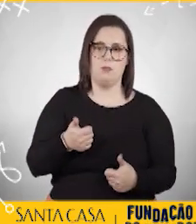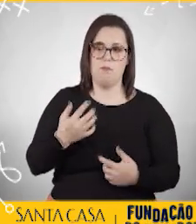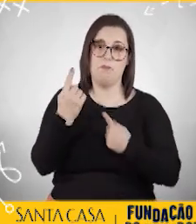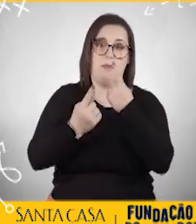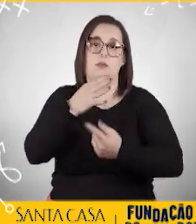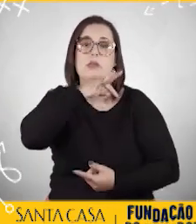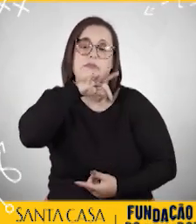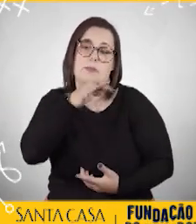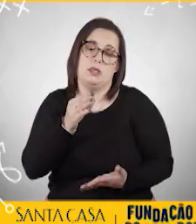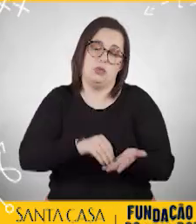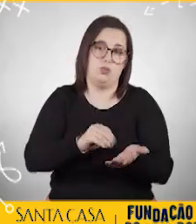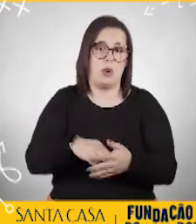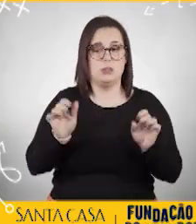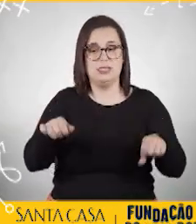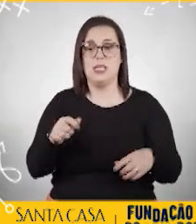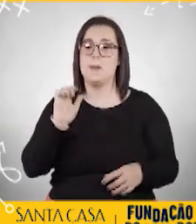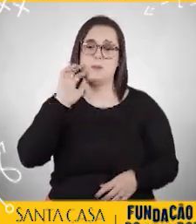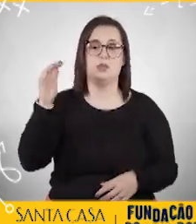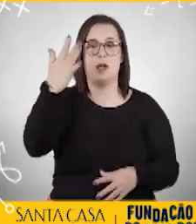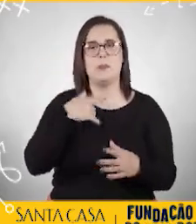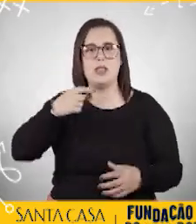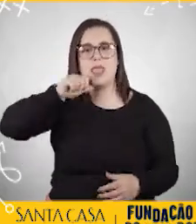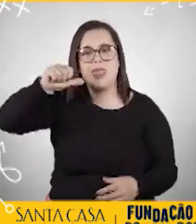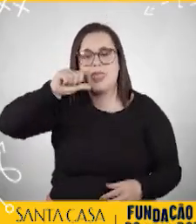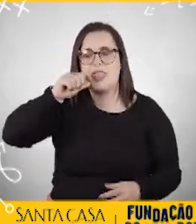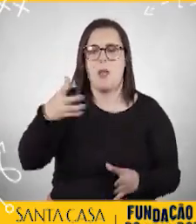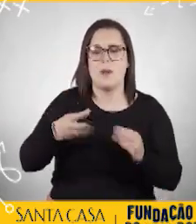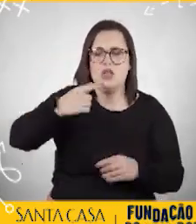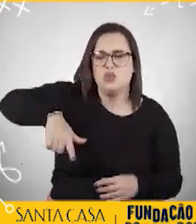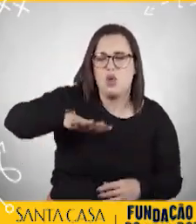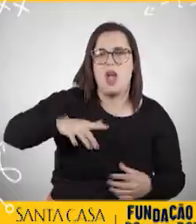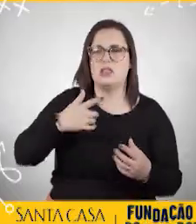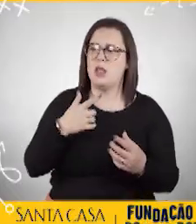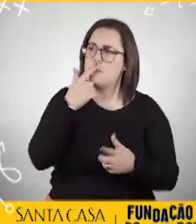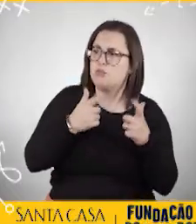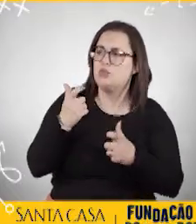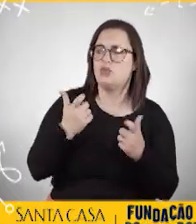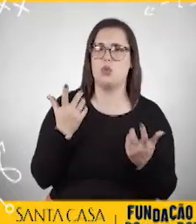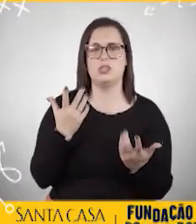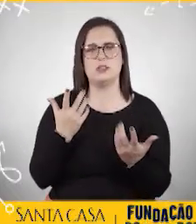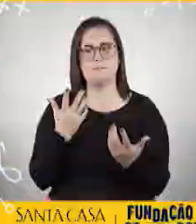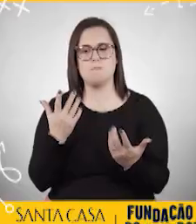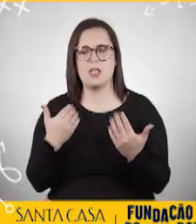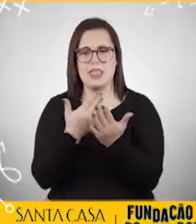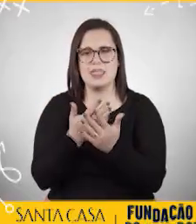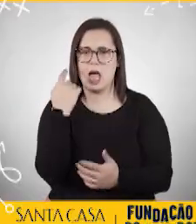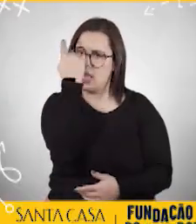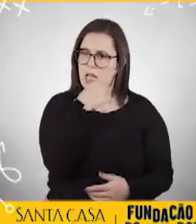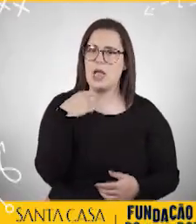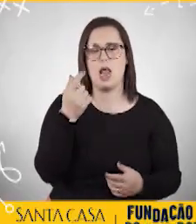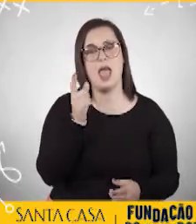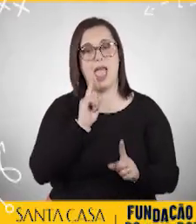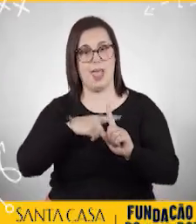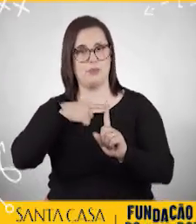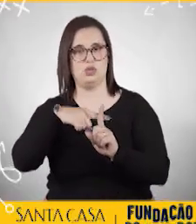algumas famílias carenciadas. E acima de tudo com muito mais frequência em mais sítios, com as pessoas cada vez mais a dar a